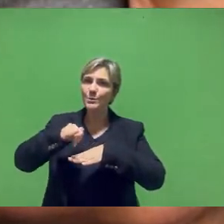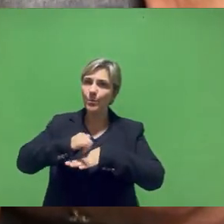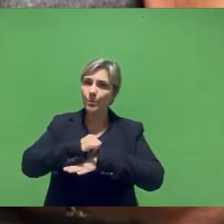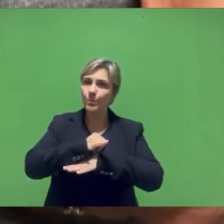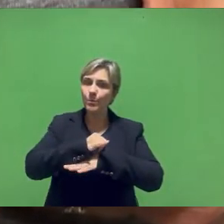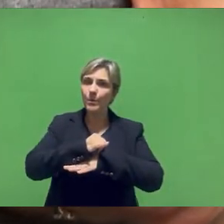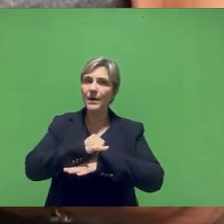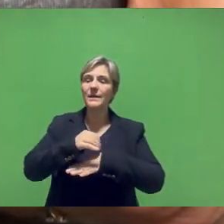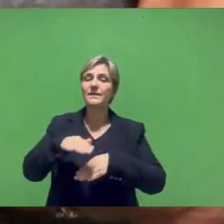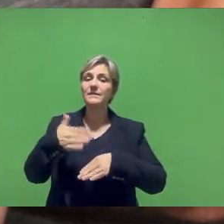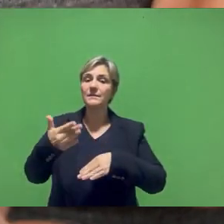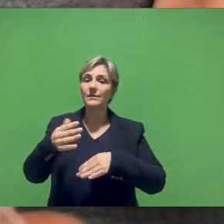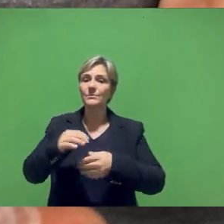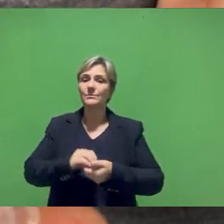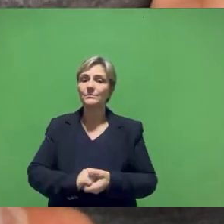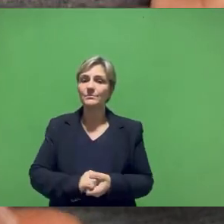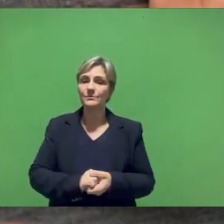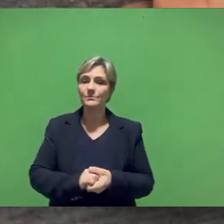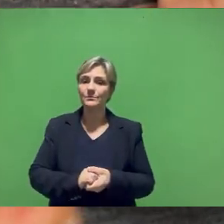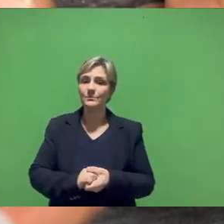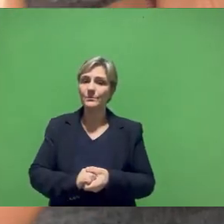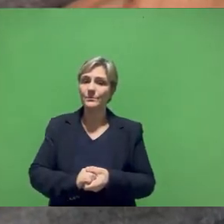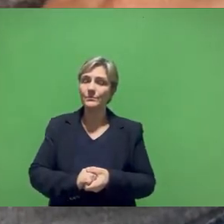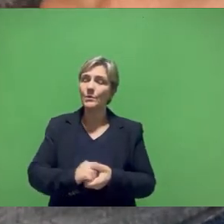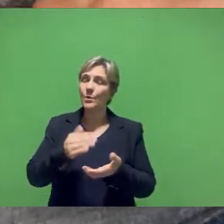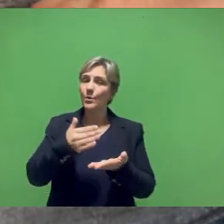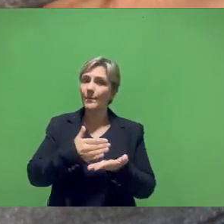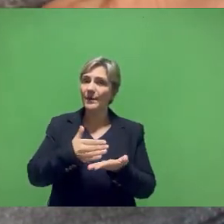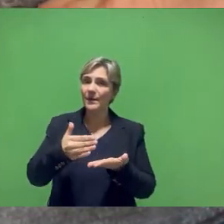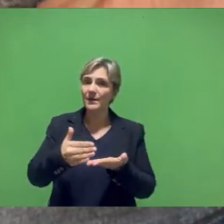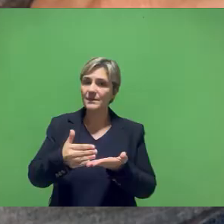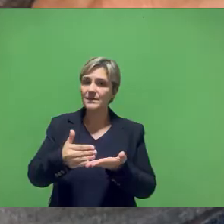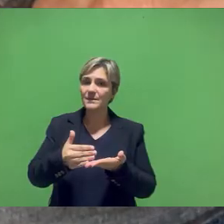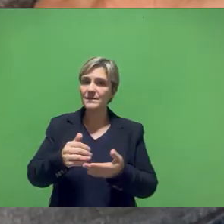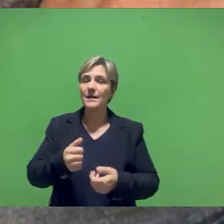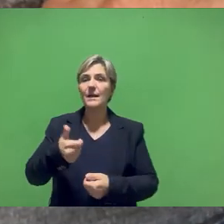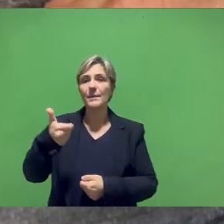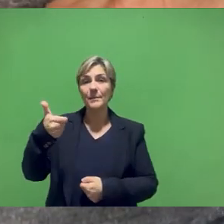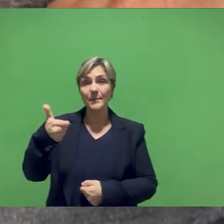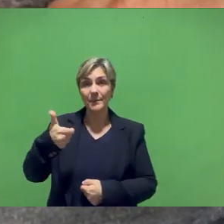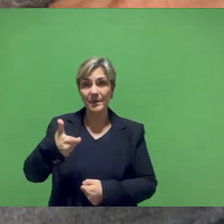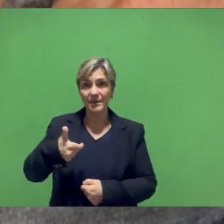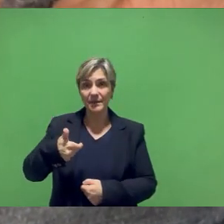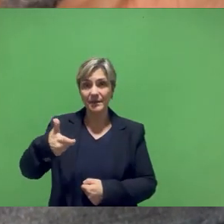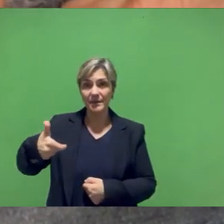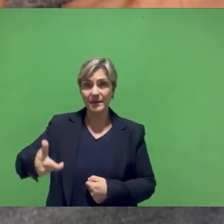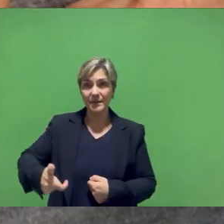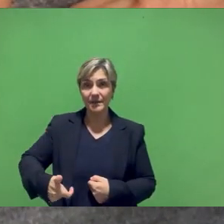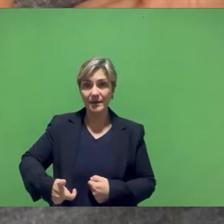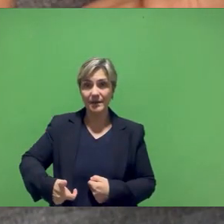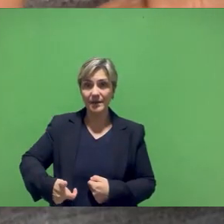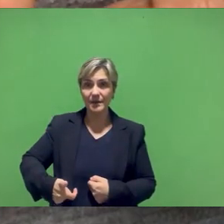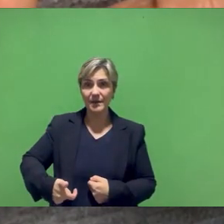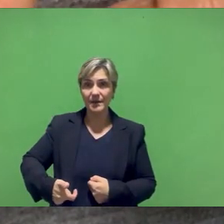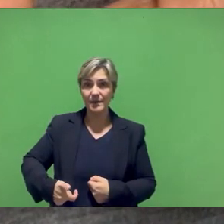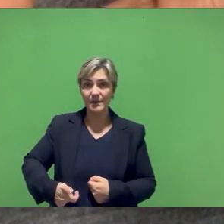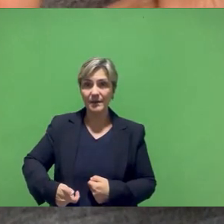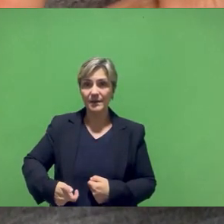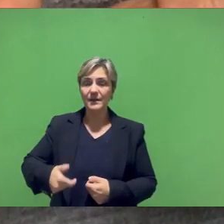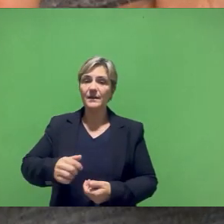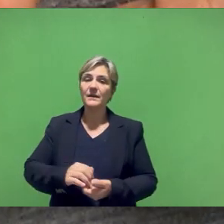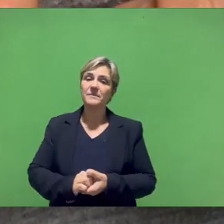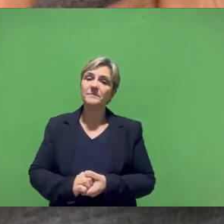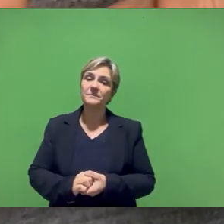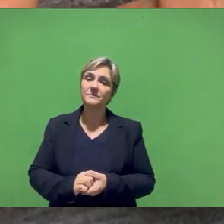tá? Nessa prega, e começar a apertar aqui no êmbolo da agulha,